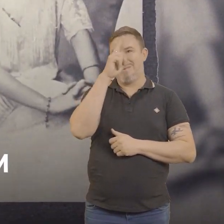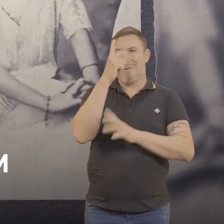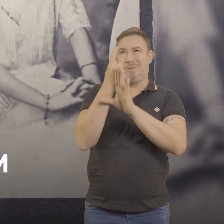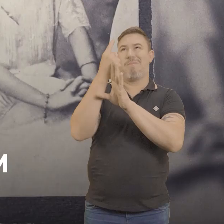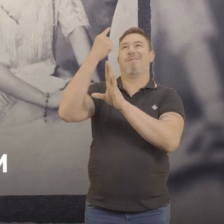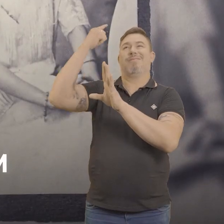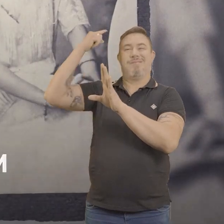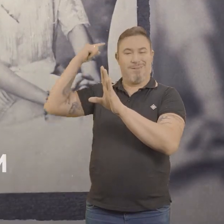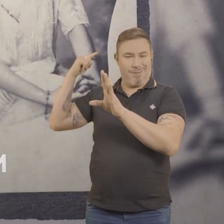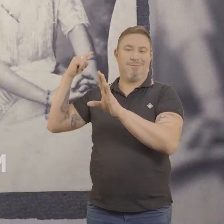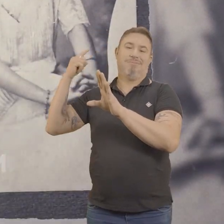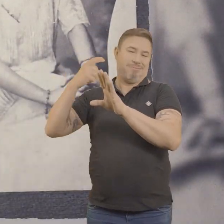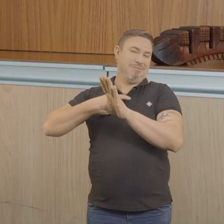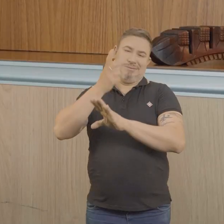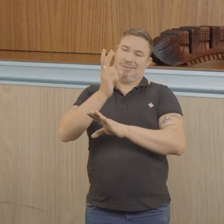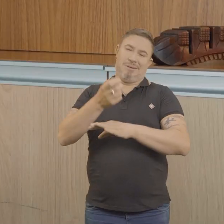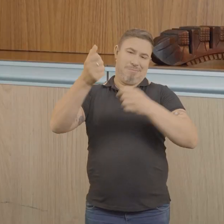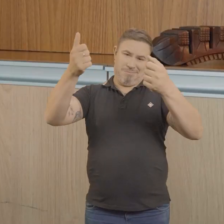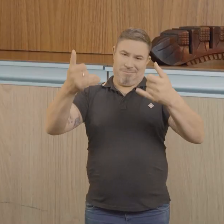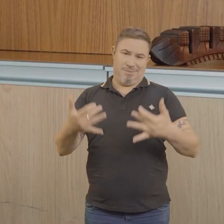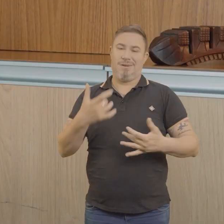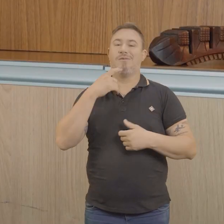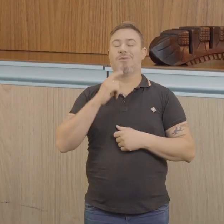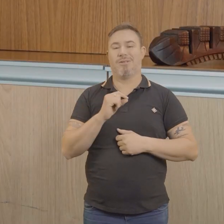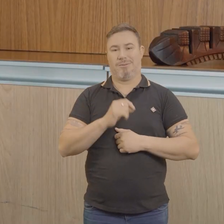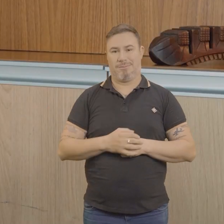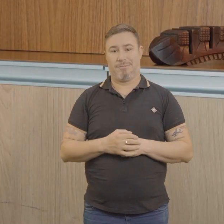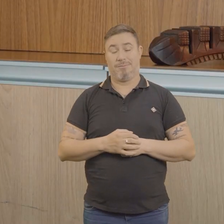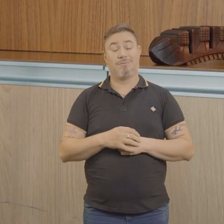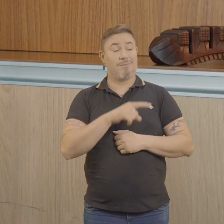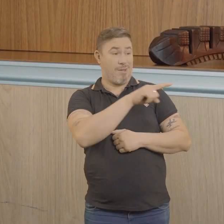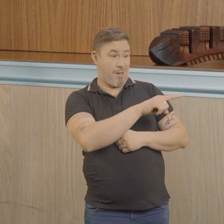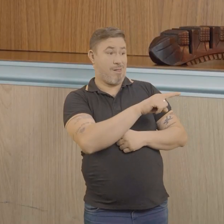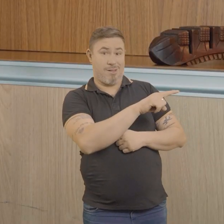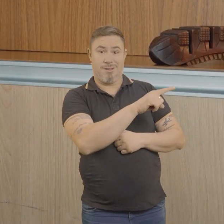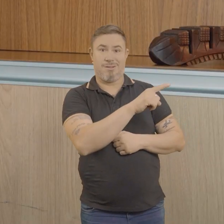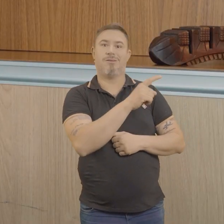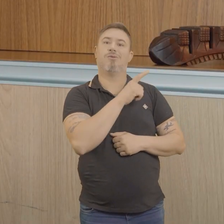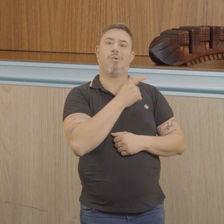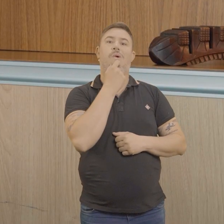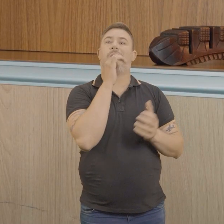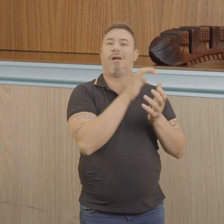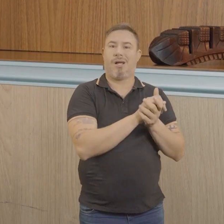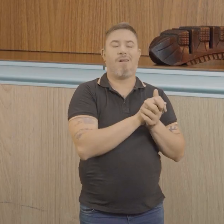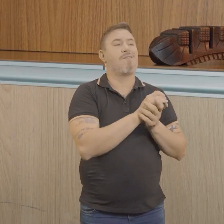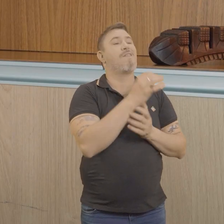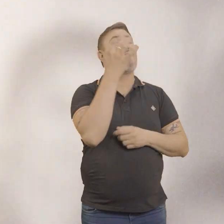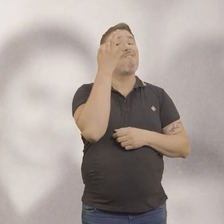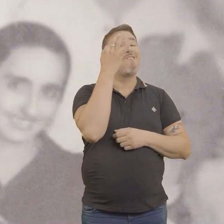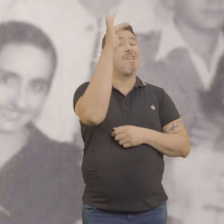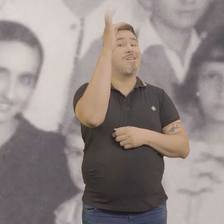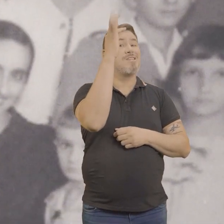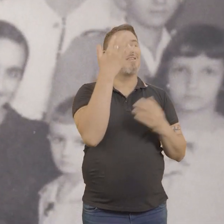ouro, comentava-se coisas do tipo que ela e o marido falavam entre si francês, para as crianças